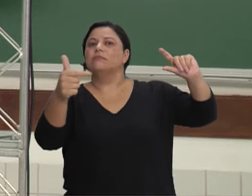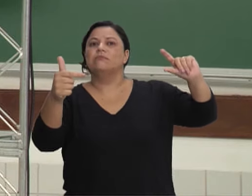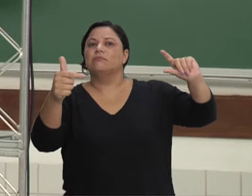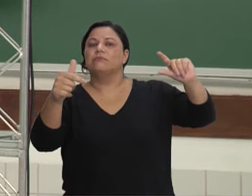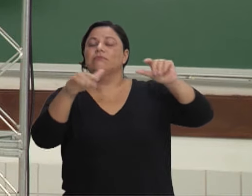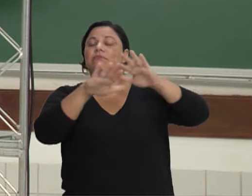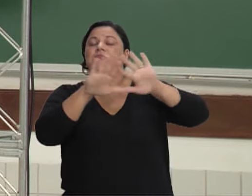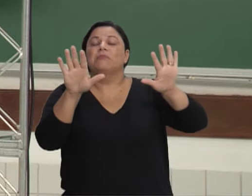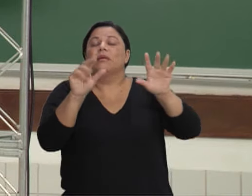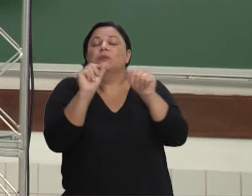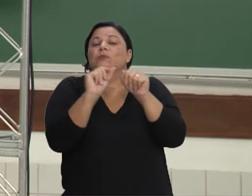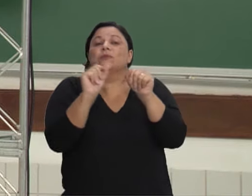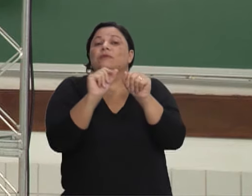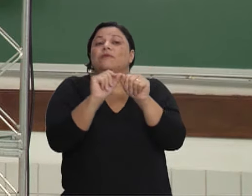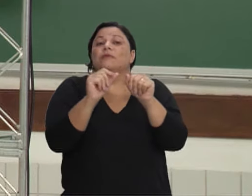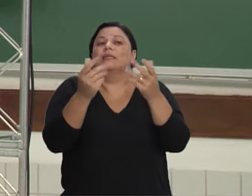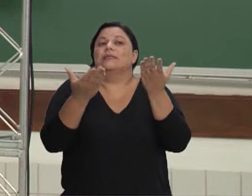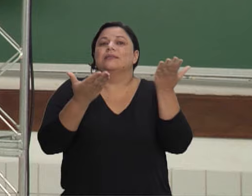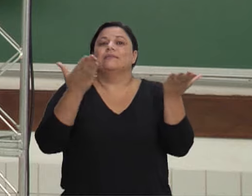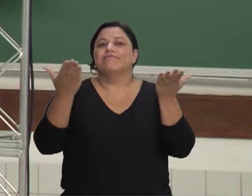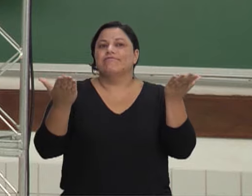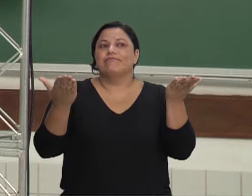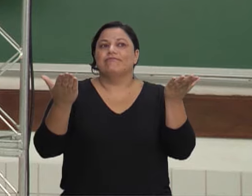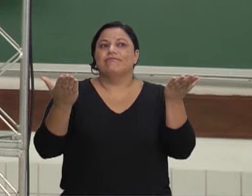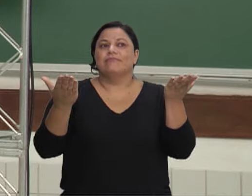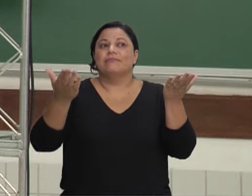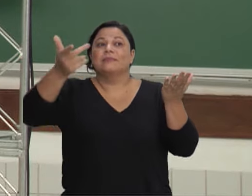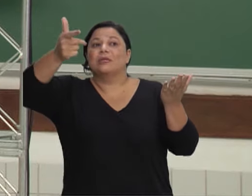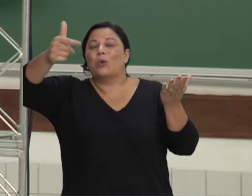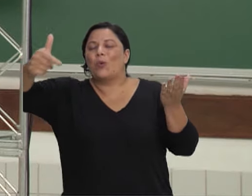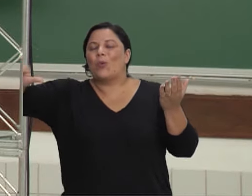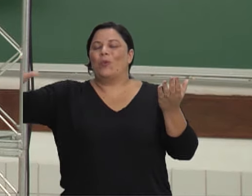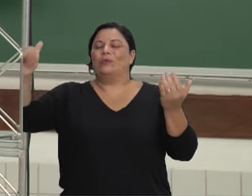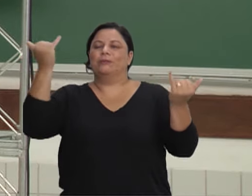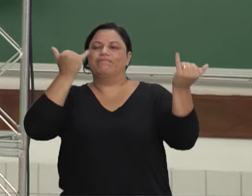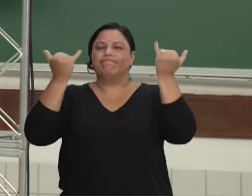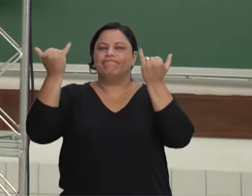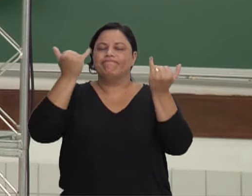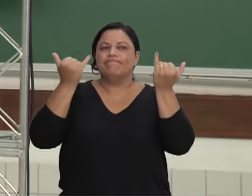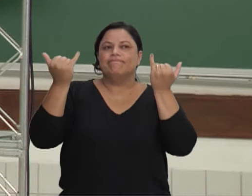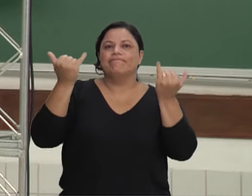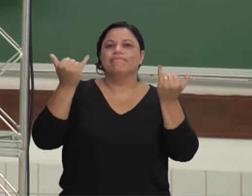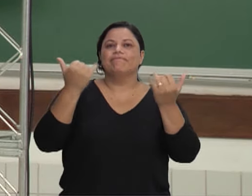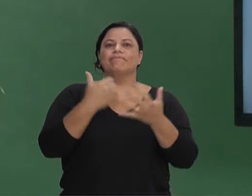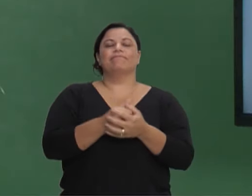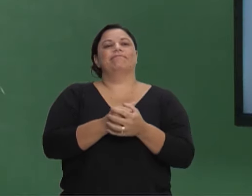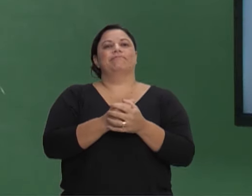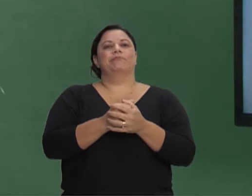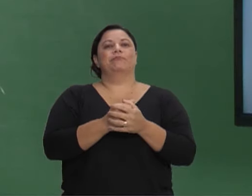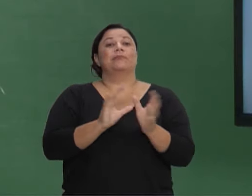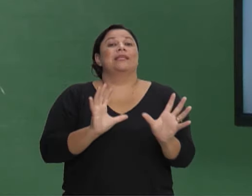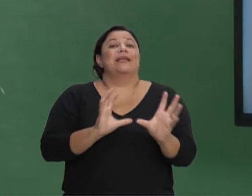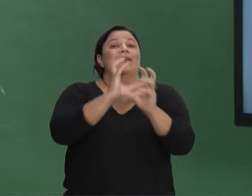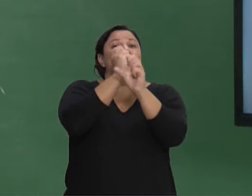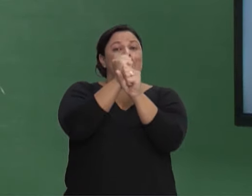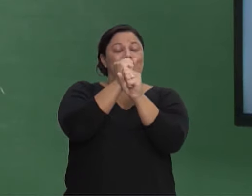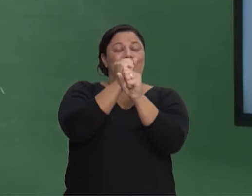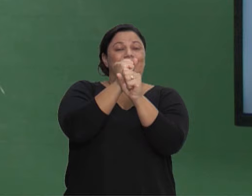fazer. Vou usar outra informação que a questão me dá, que é a